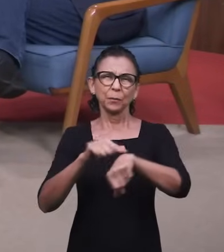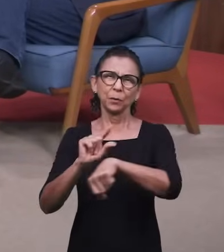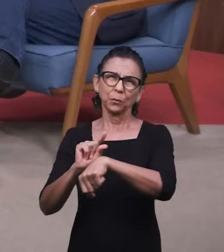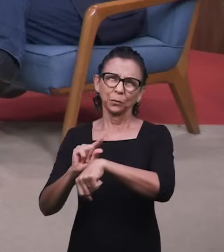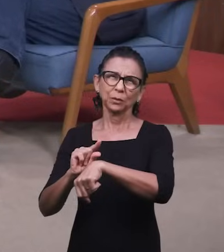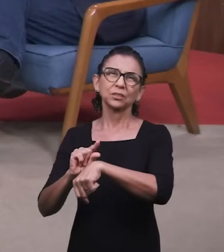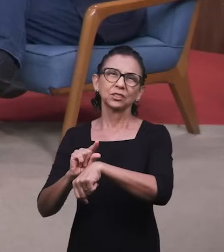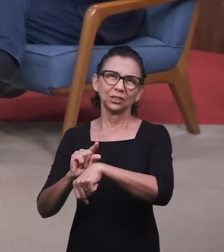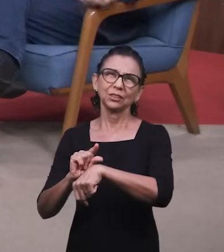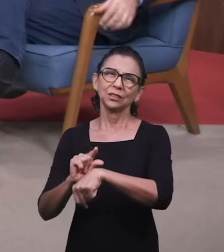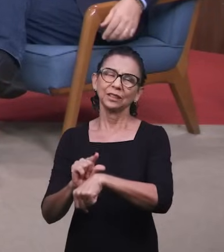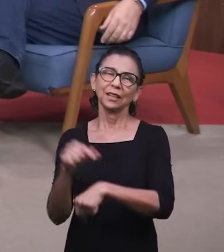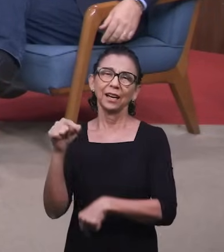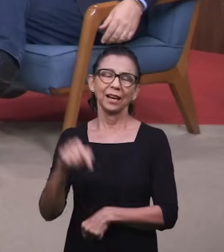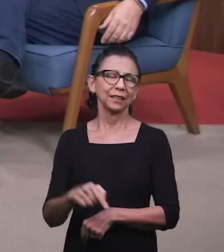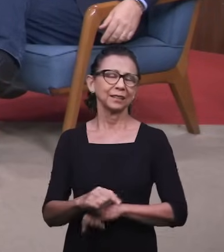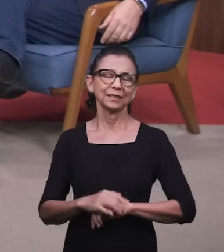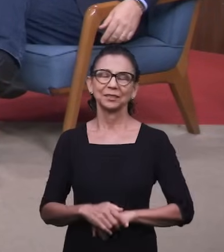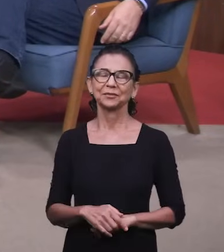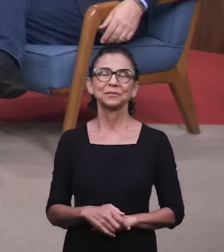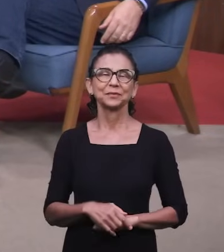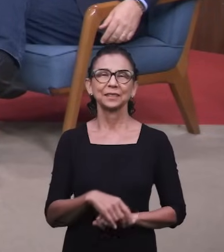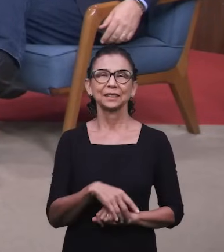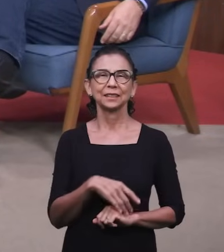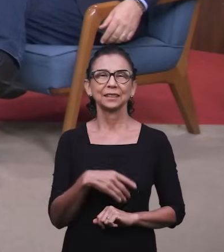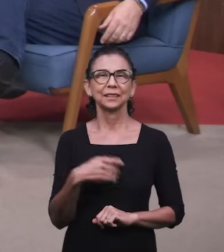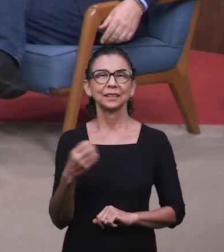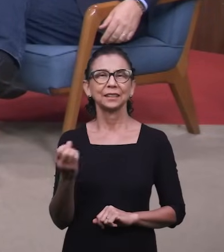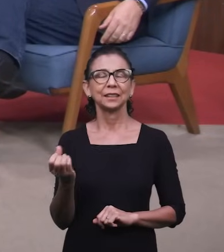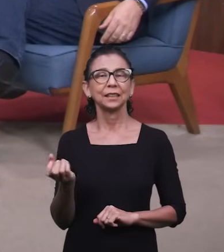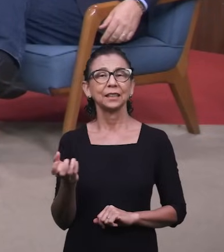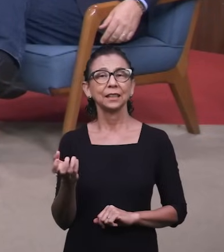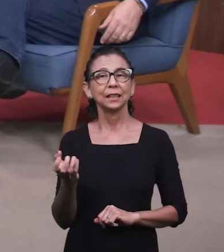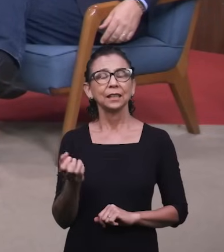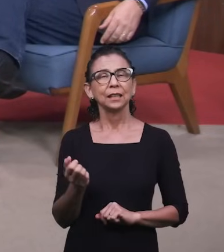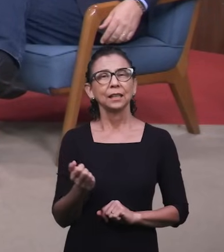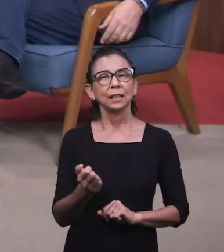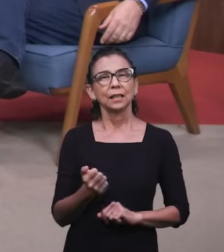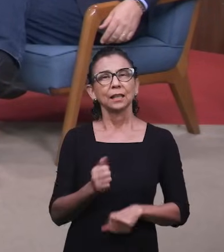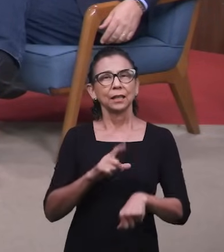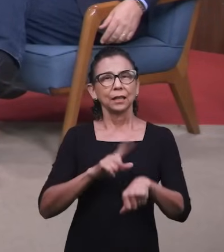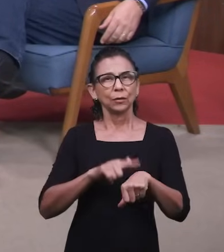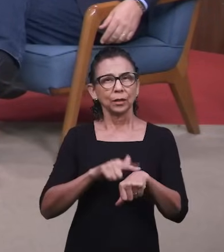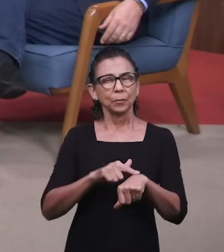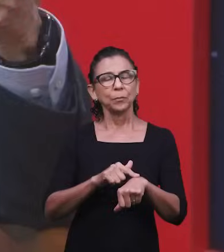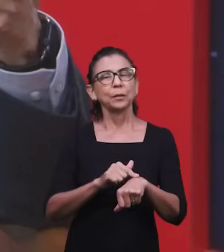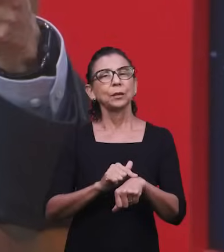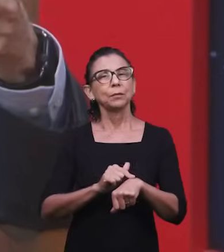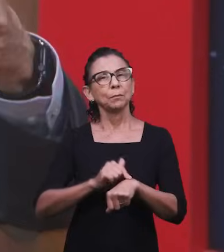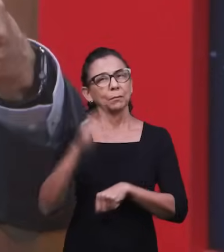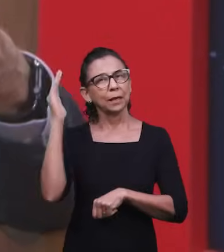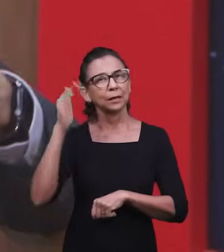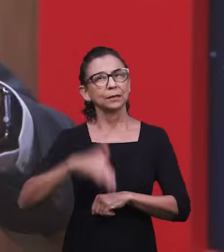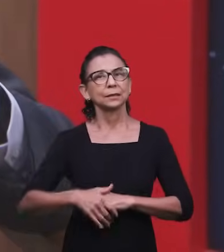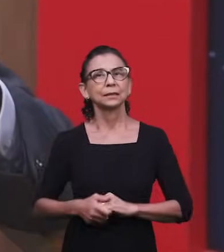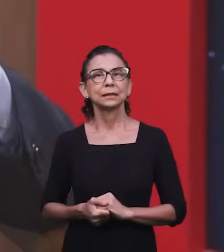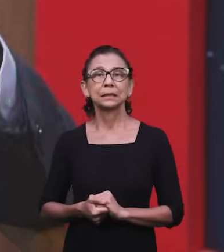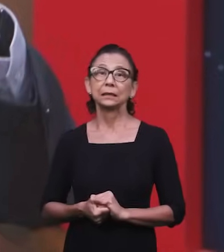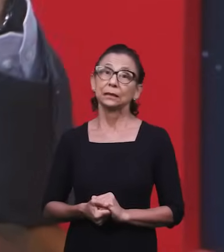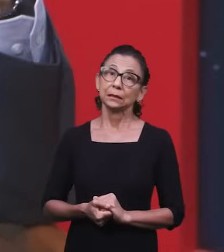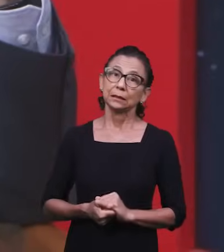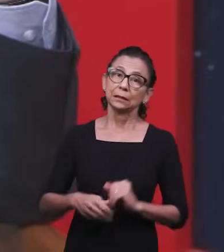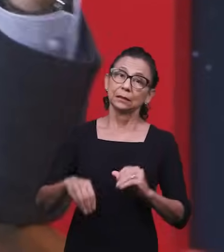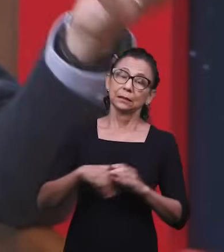permite e a gente tem essa oportunidade de conversar aqui, né? Até porque a Escola Bíblica, naturalmente, também